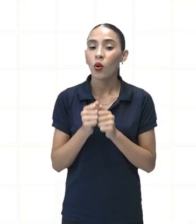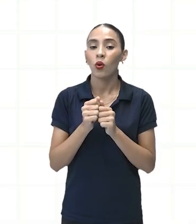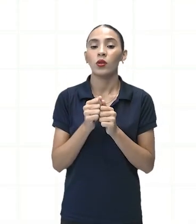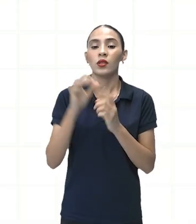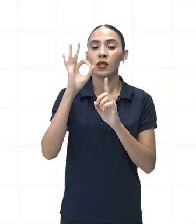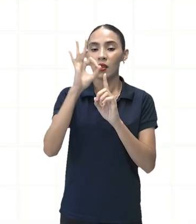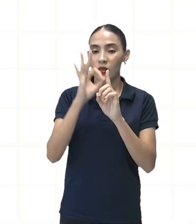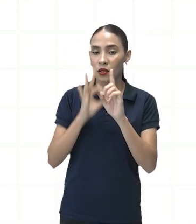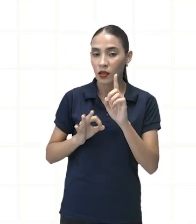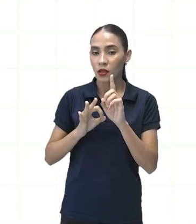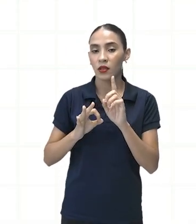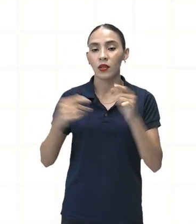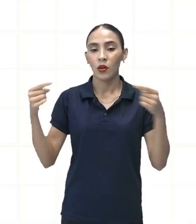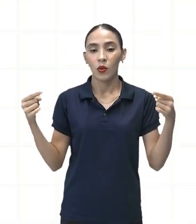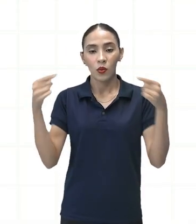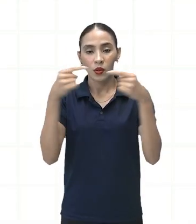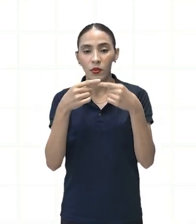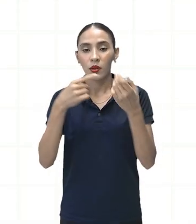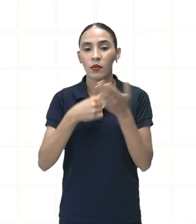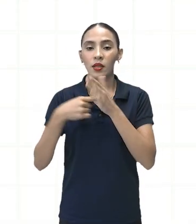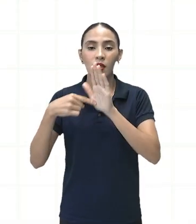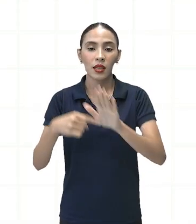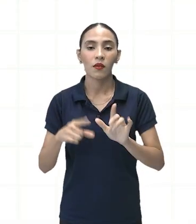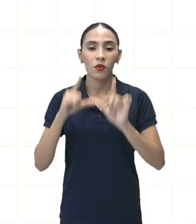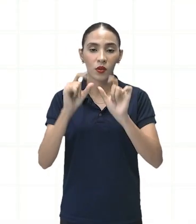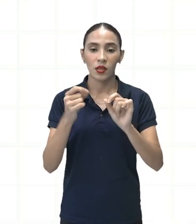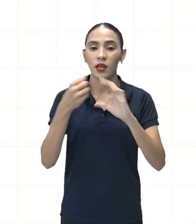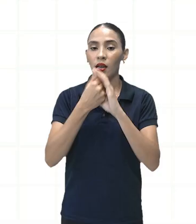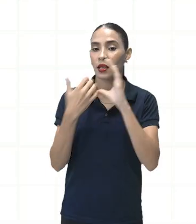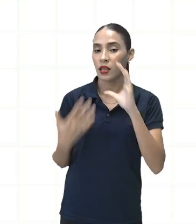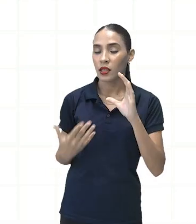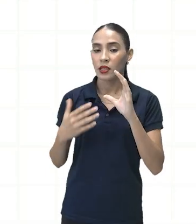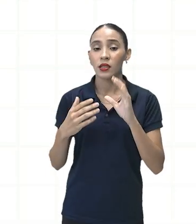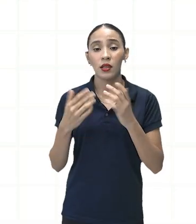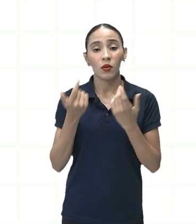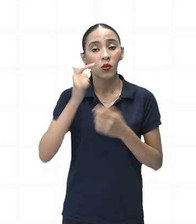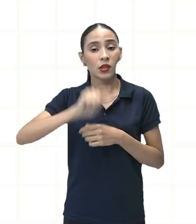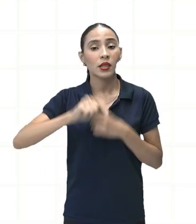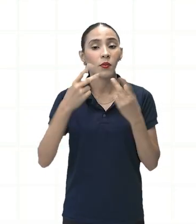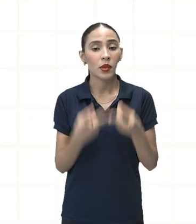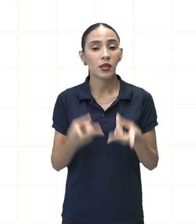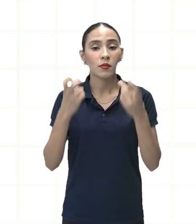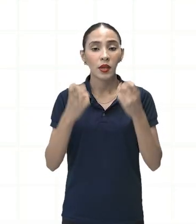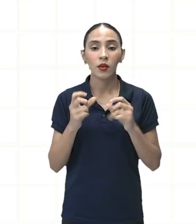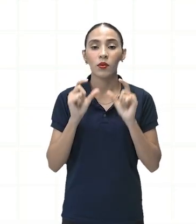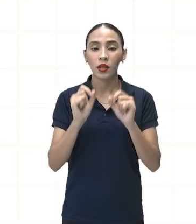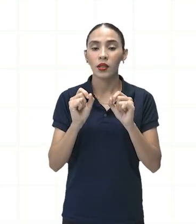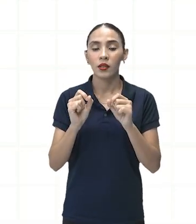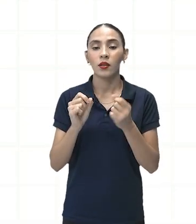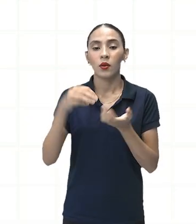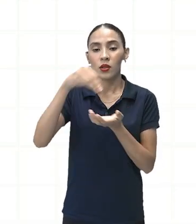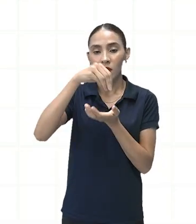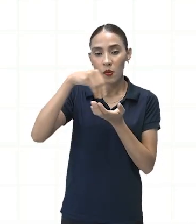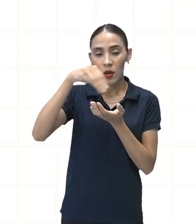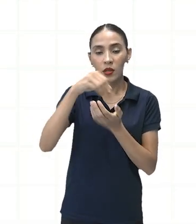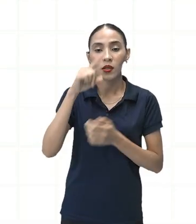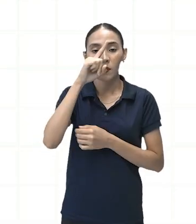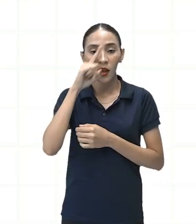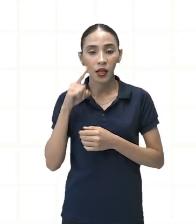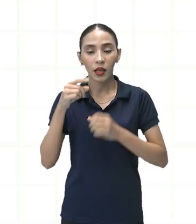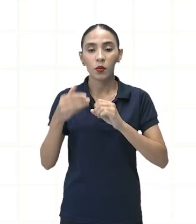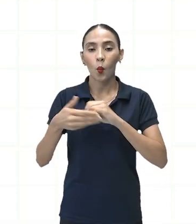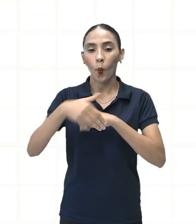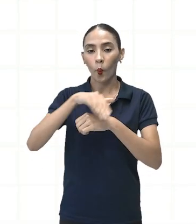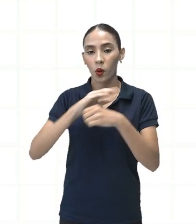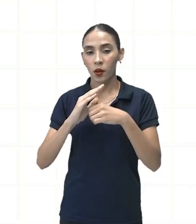indivíduos originados desse cruzamento apresentavam a característica observável de ser uma semente amarela e